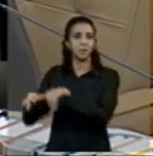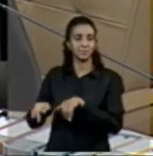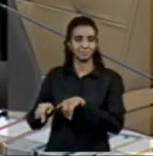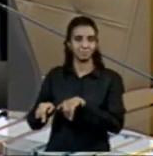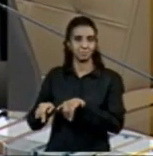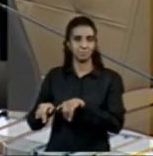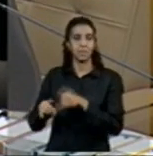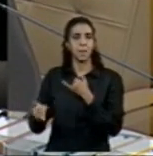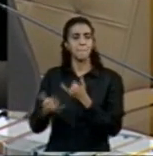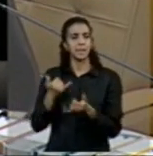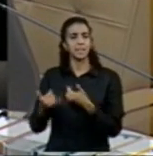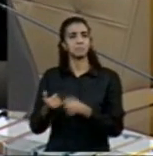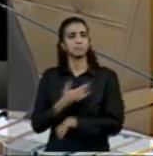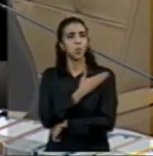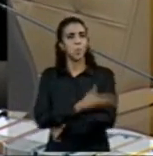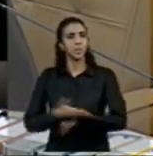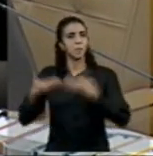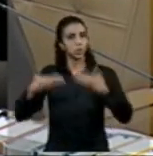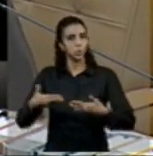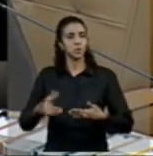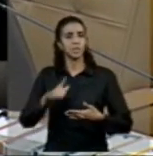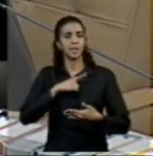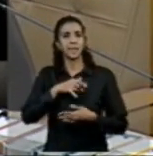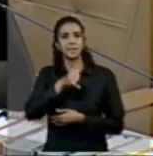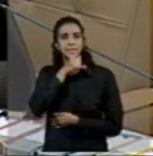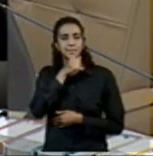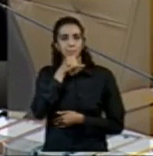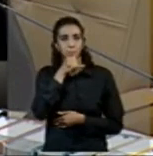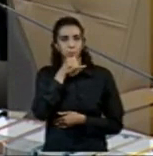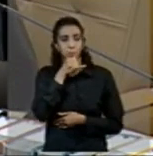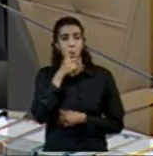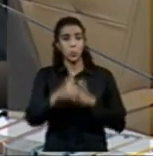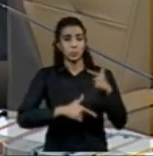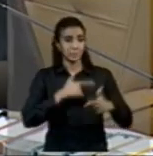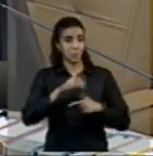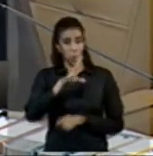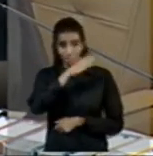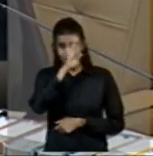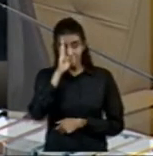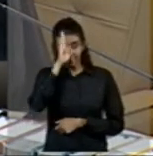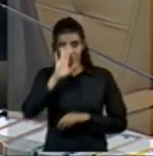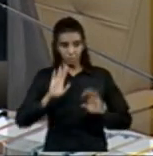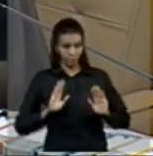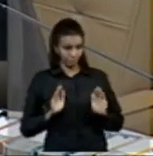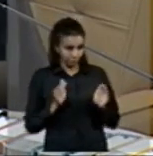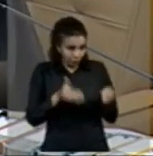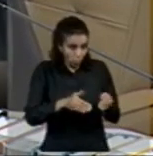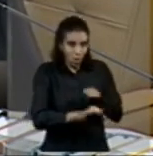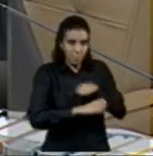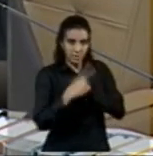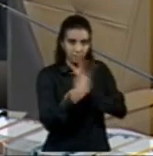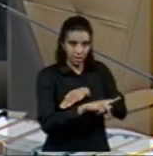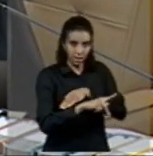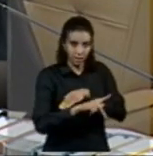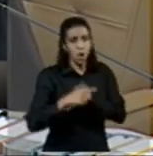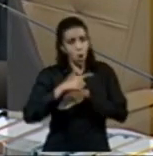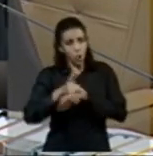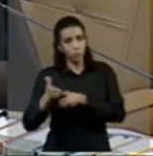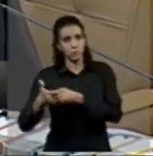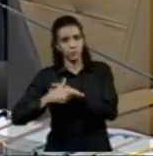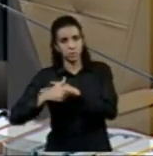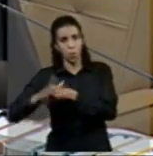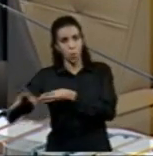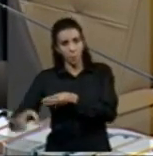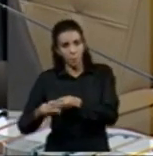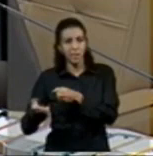que consiste na concentração de esforços nas atividades essenciais, delegando a terceiros as complementares.